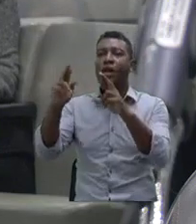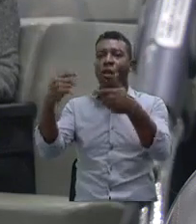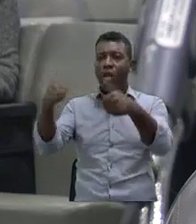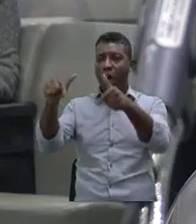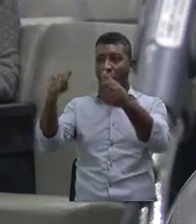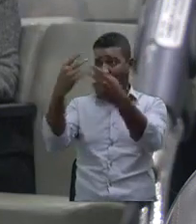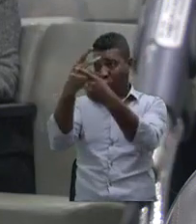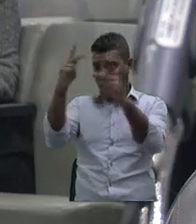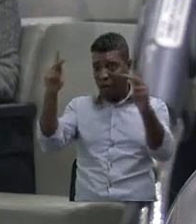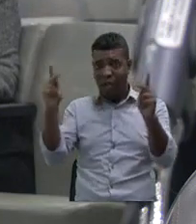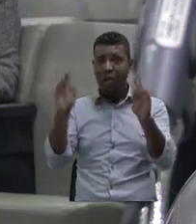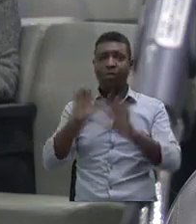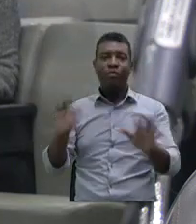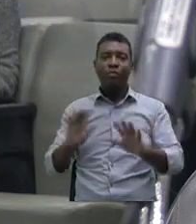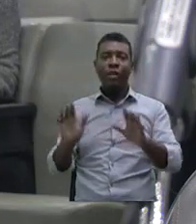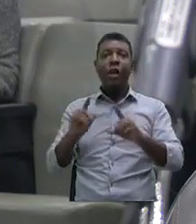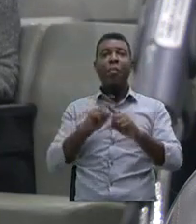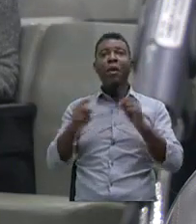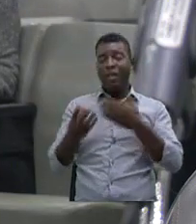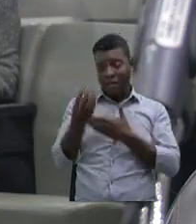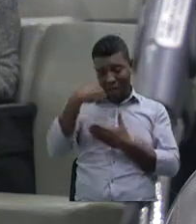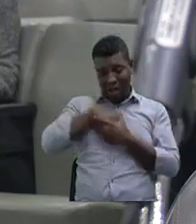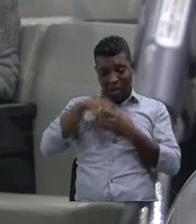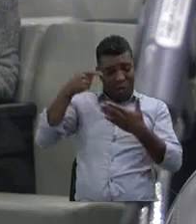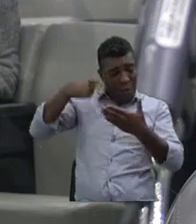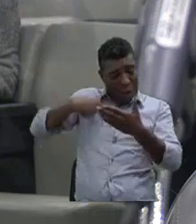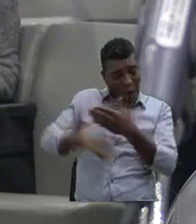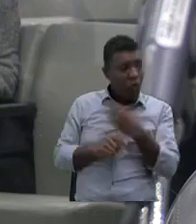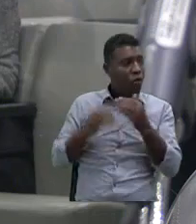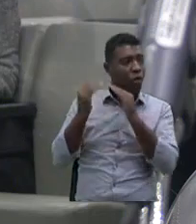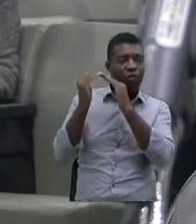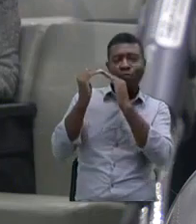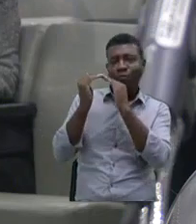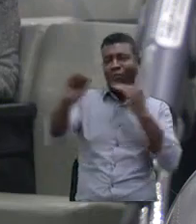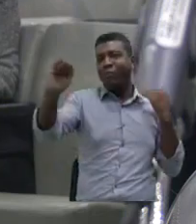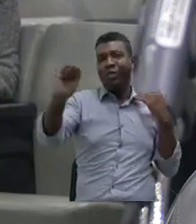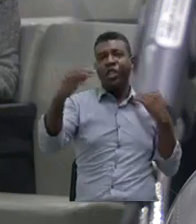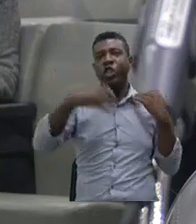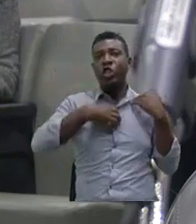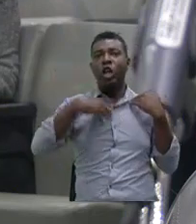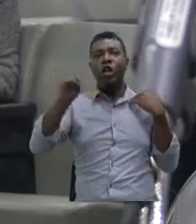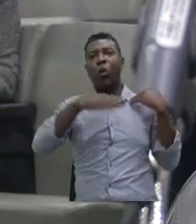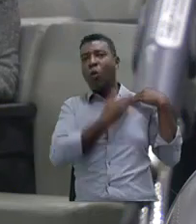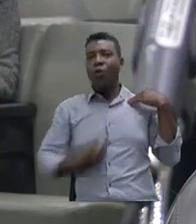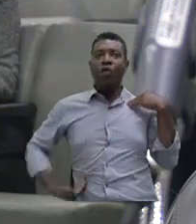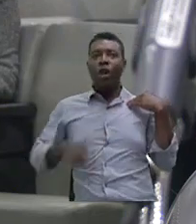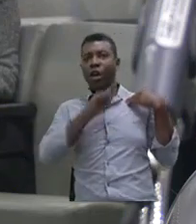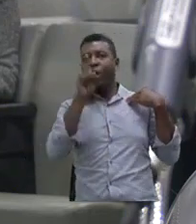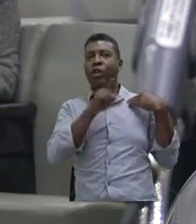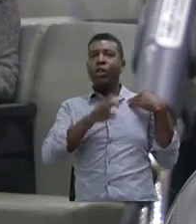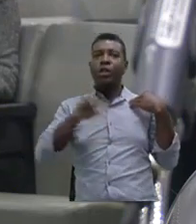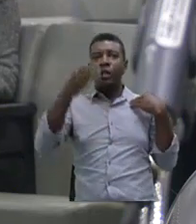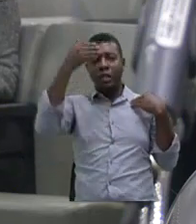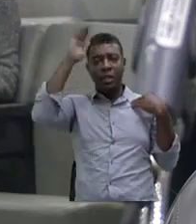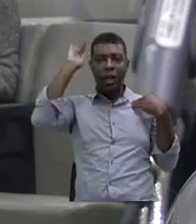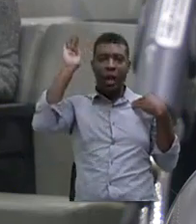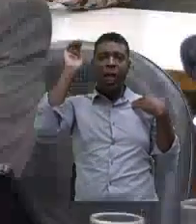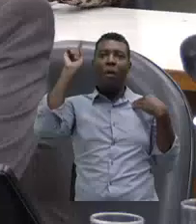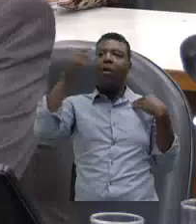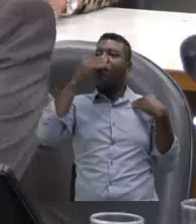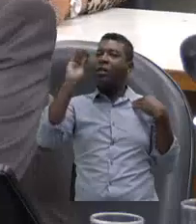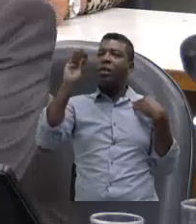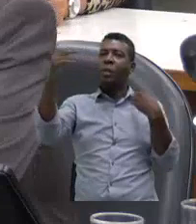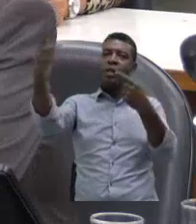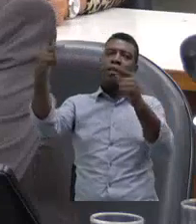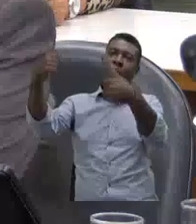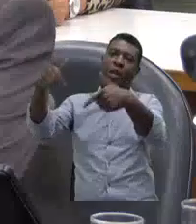mas profunda discordância com a forma como o governo Zema toca um trabalho tão importante que vocês dedicam à vida. Obrigado.